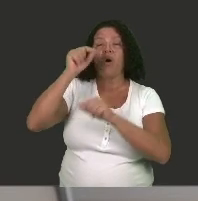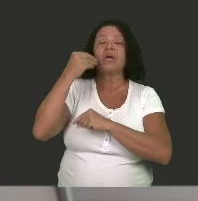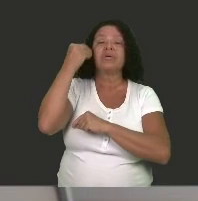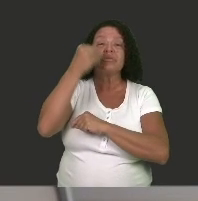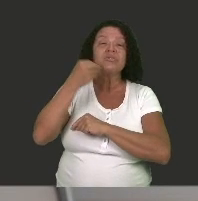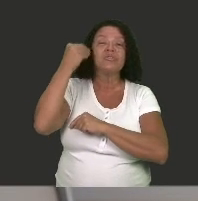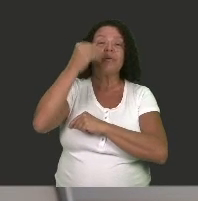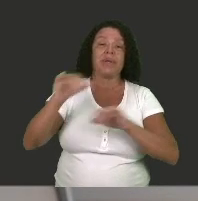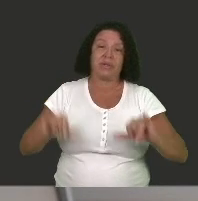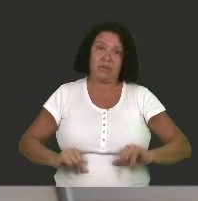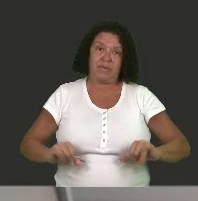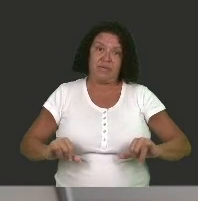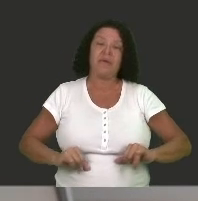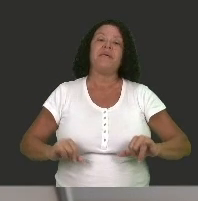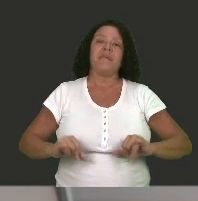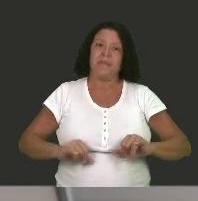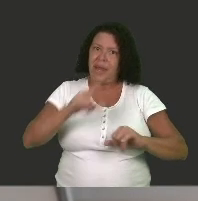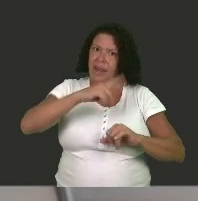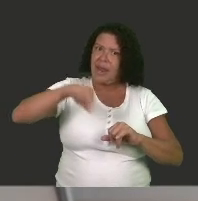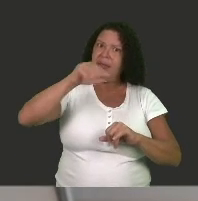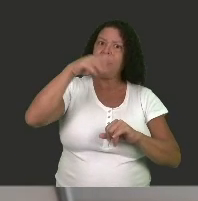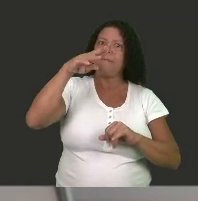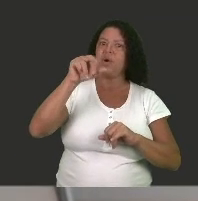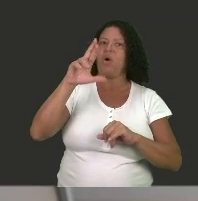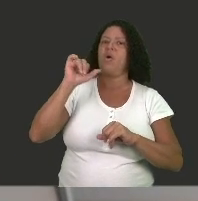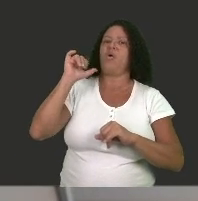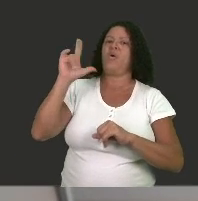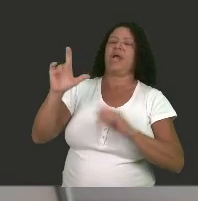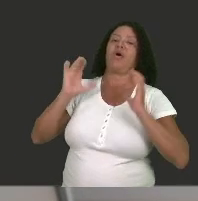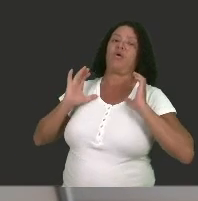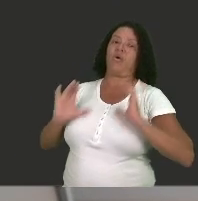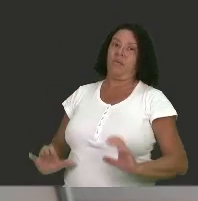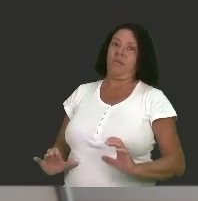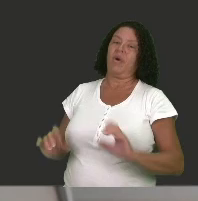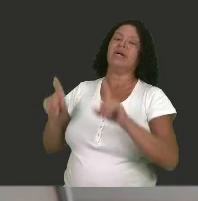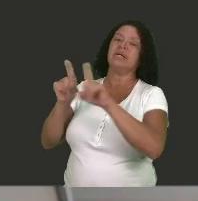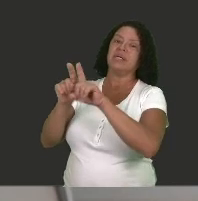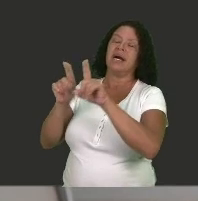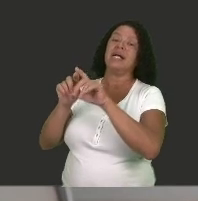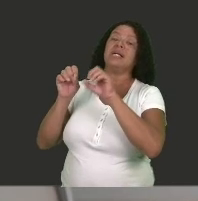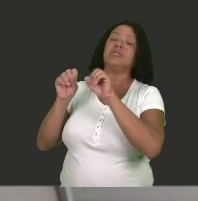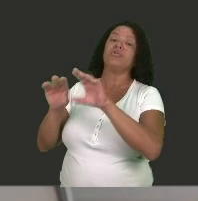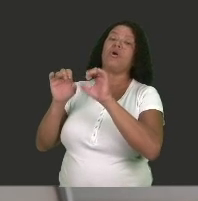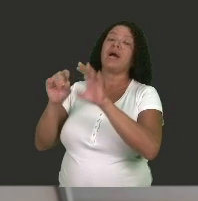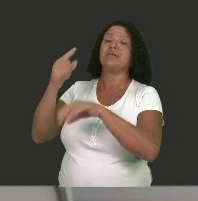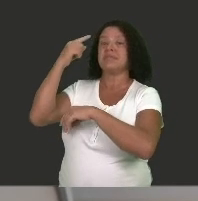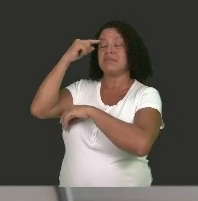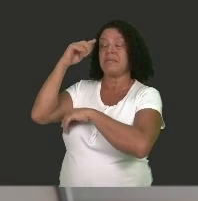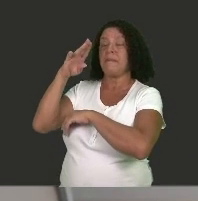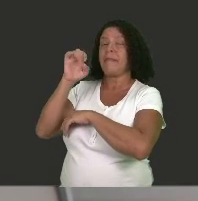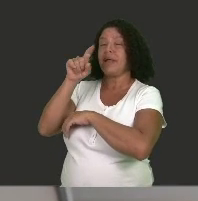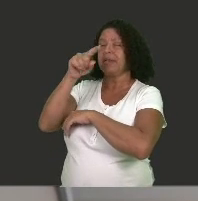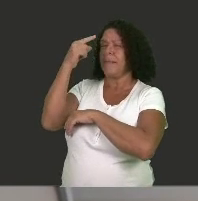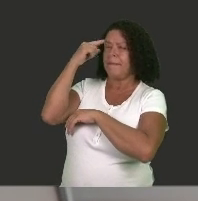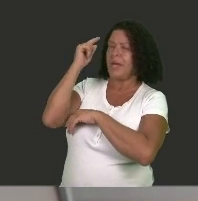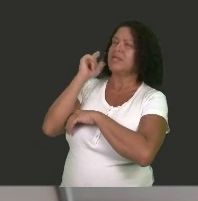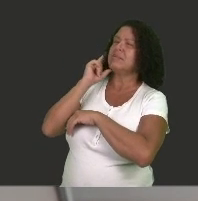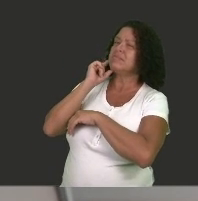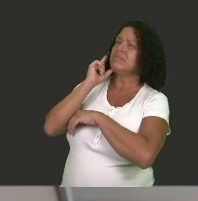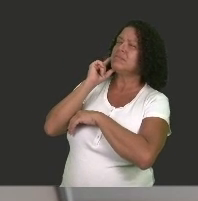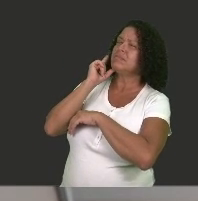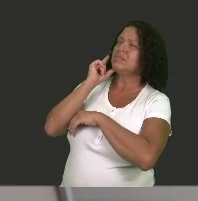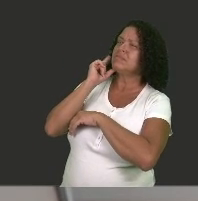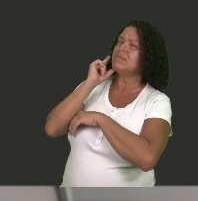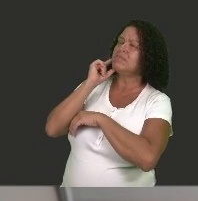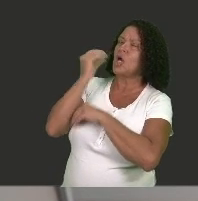experiência do sofrimento, a correção moral do comportamento e a educação mental dos pensamentos, de modo que